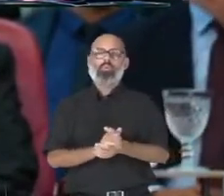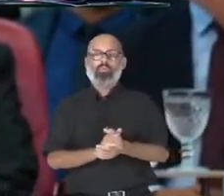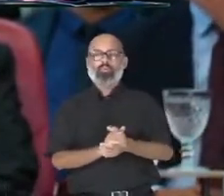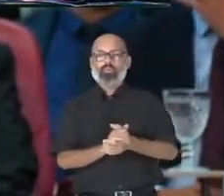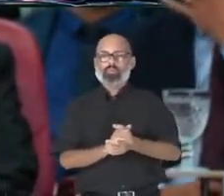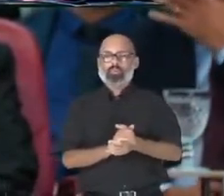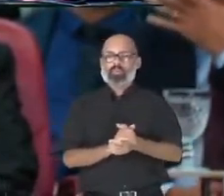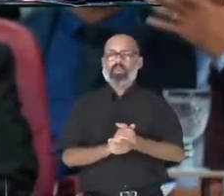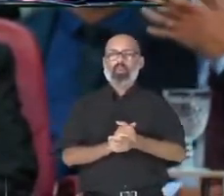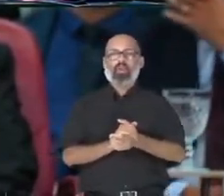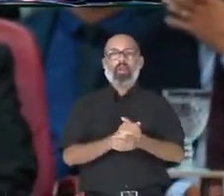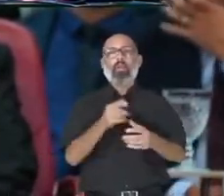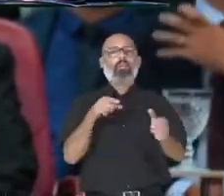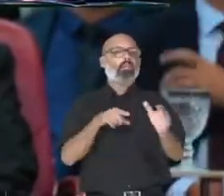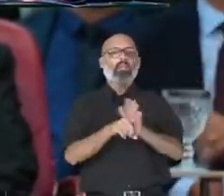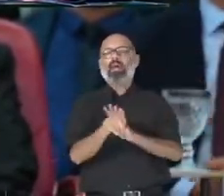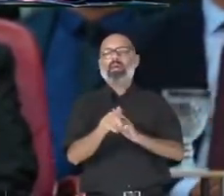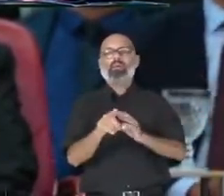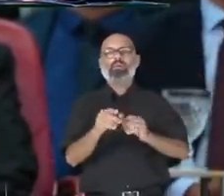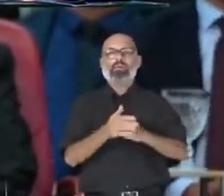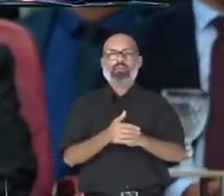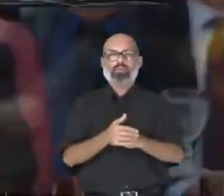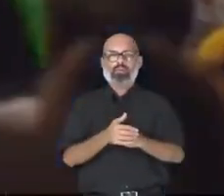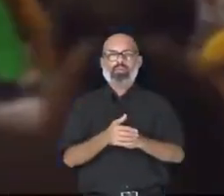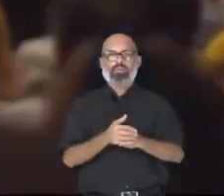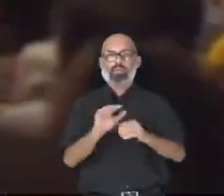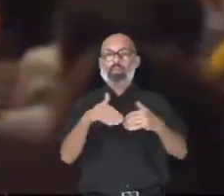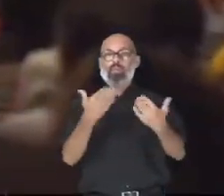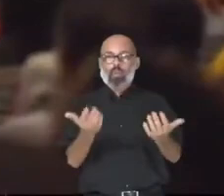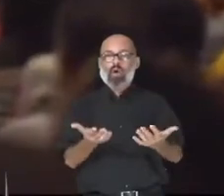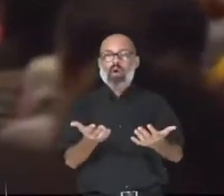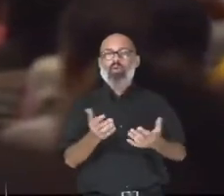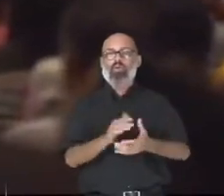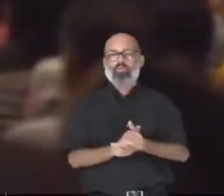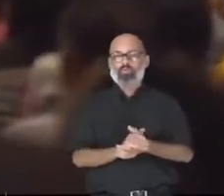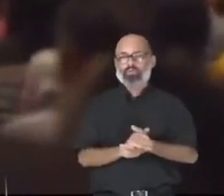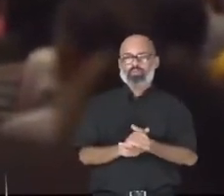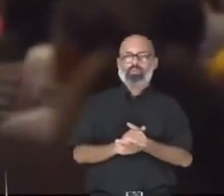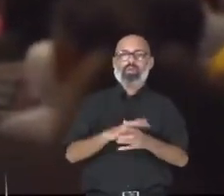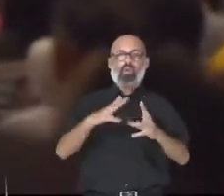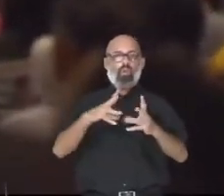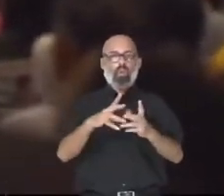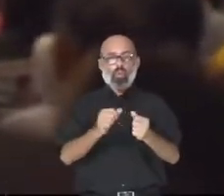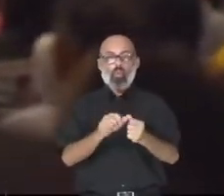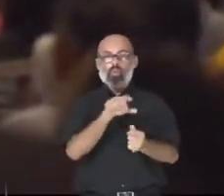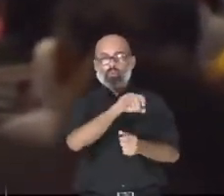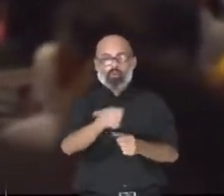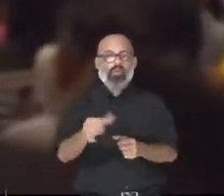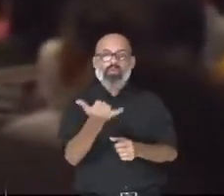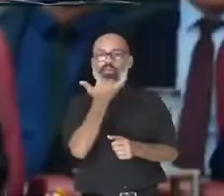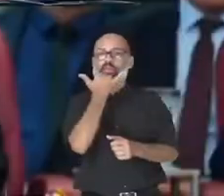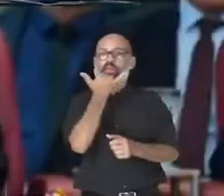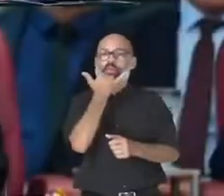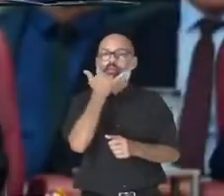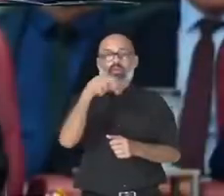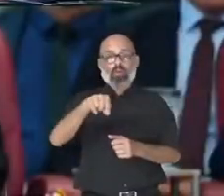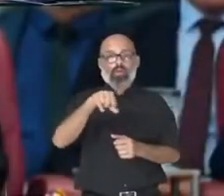toca e sabiá do toco. Pergunte qual. Ele diz assim: tudo que vocês perdoarem na terra